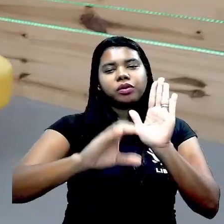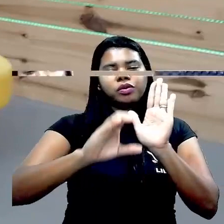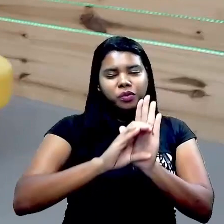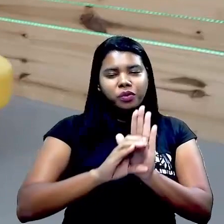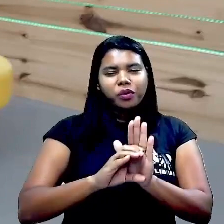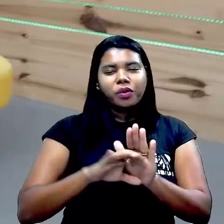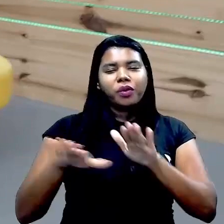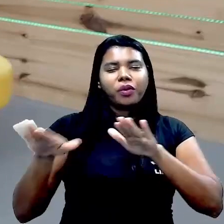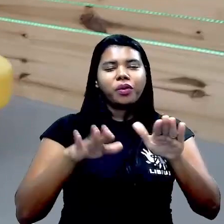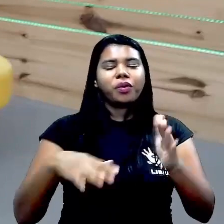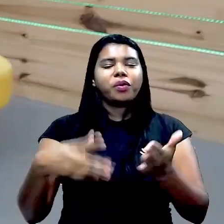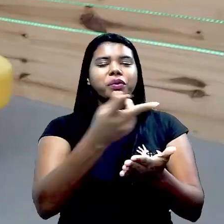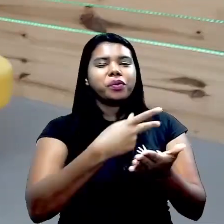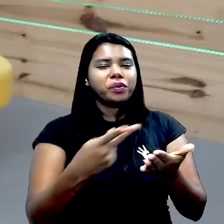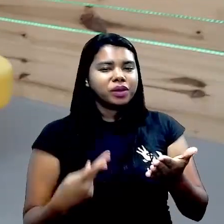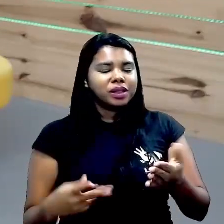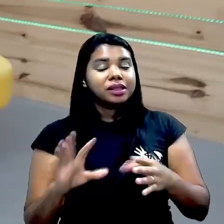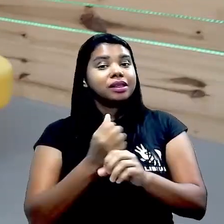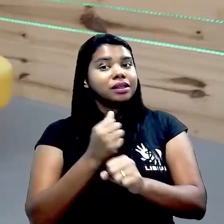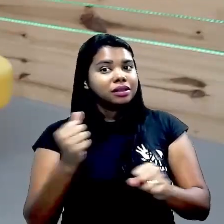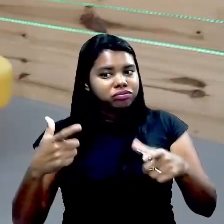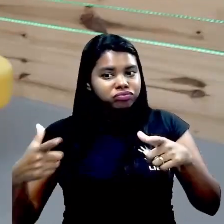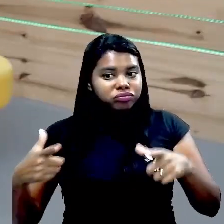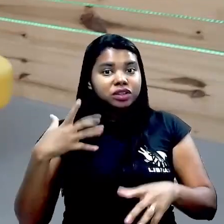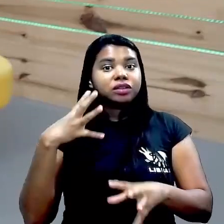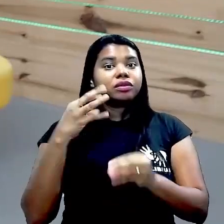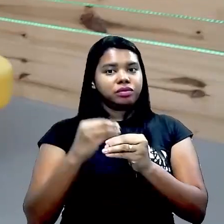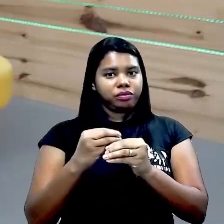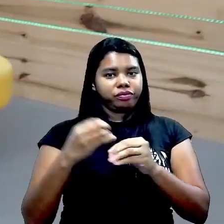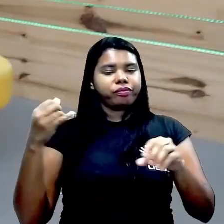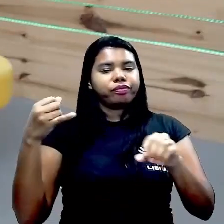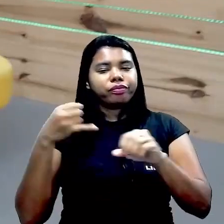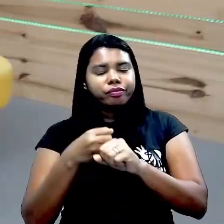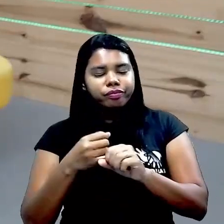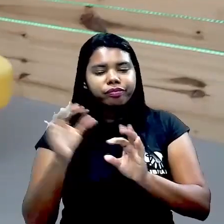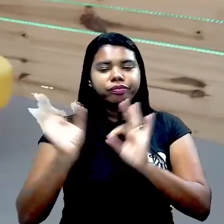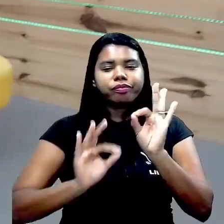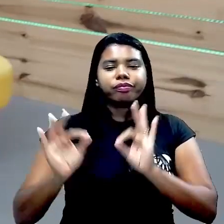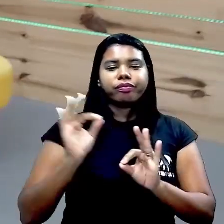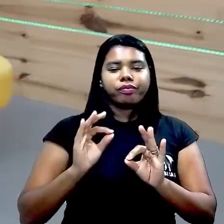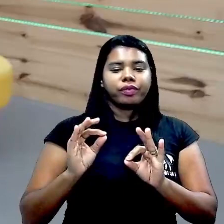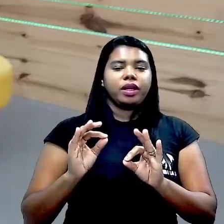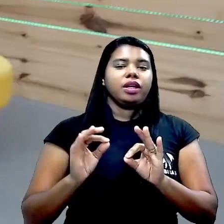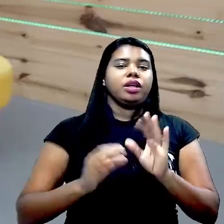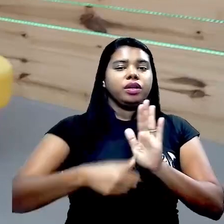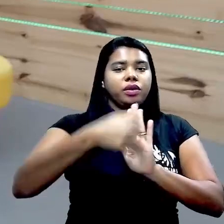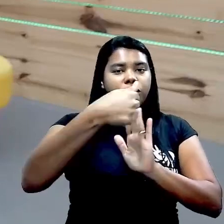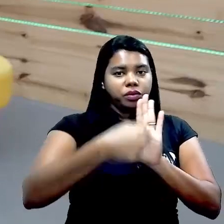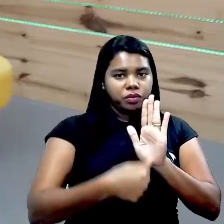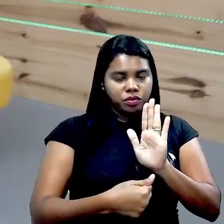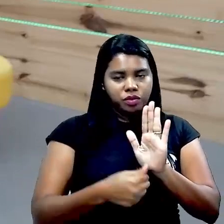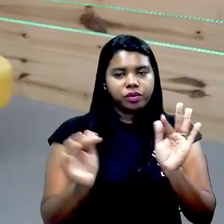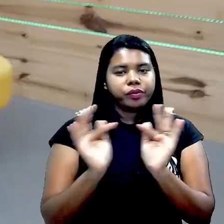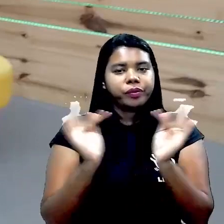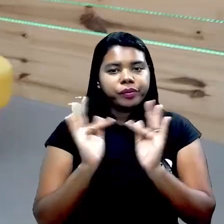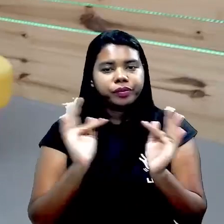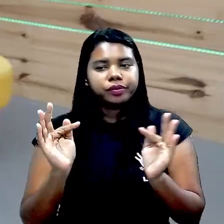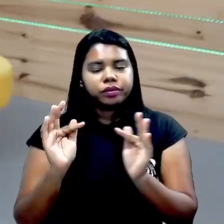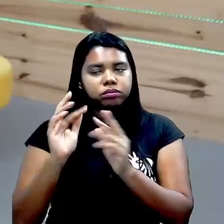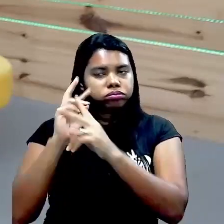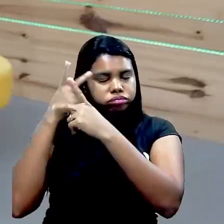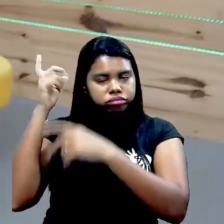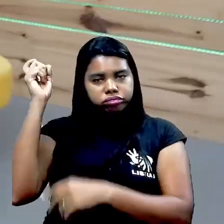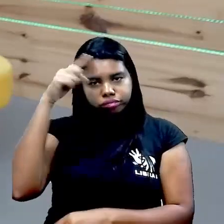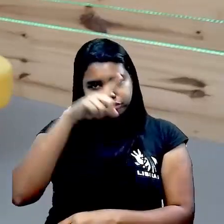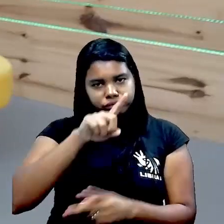animação, é um código extenso, que se fosse desenvolvido somente no editor de texto simples, ficaria muito complexo.